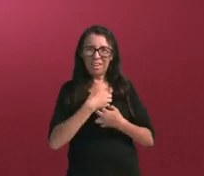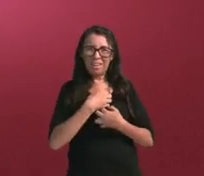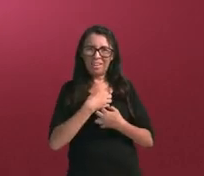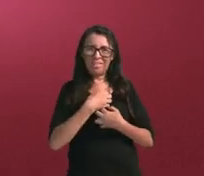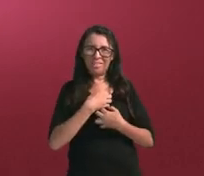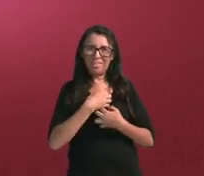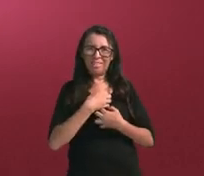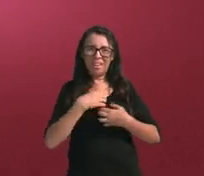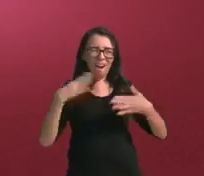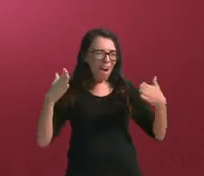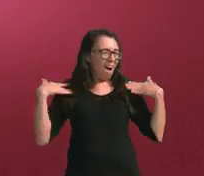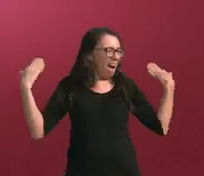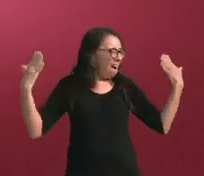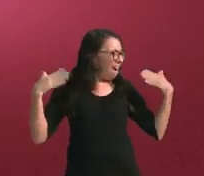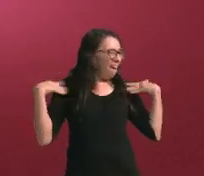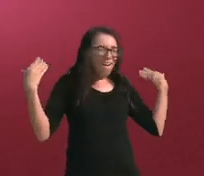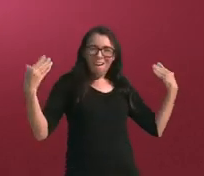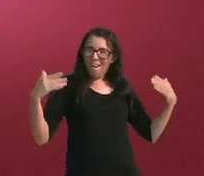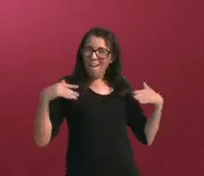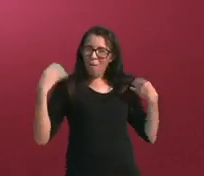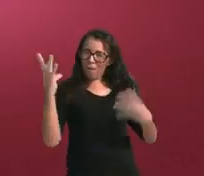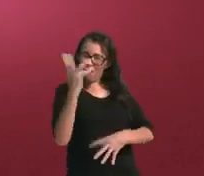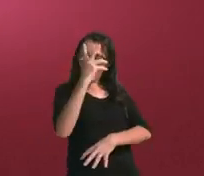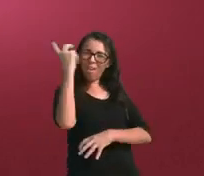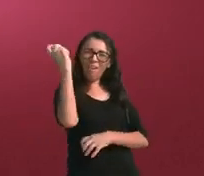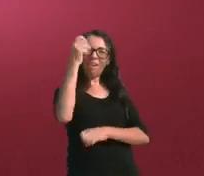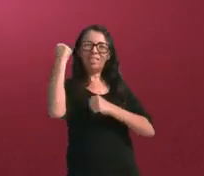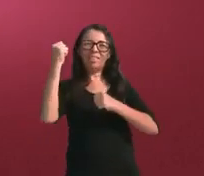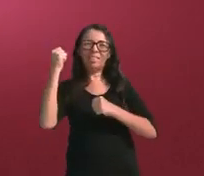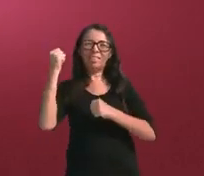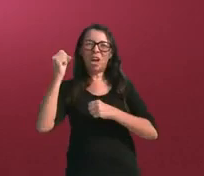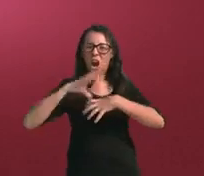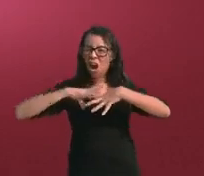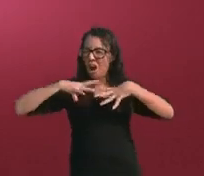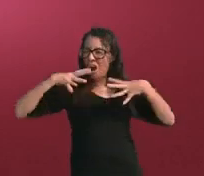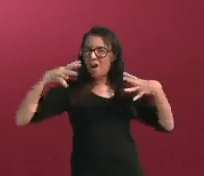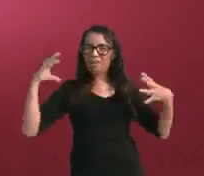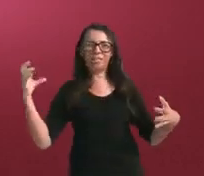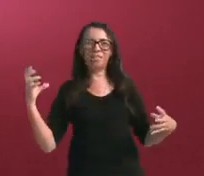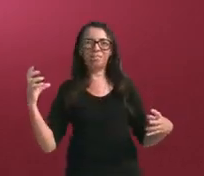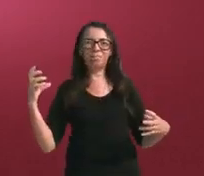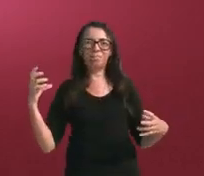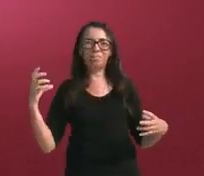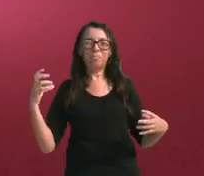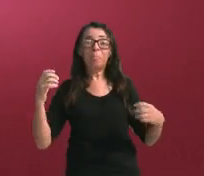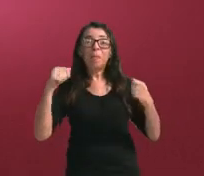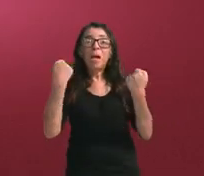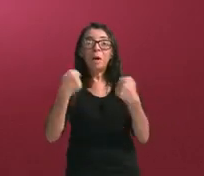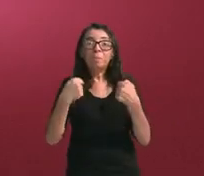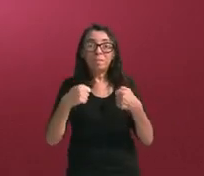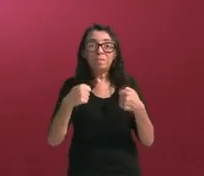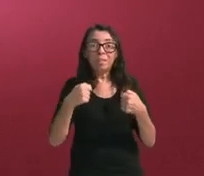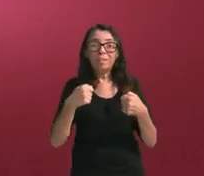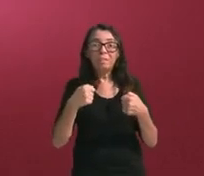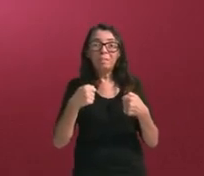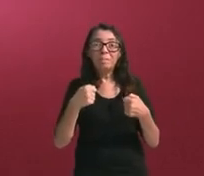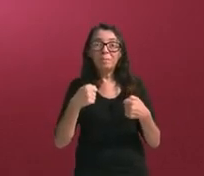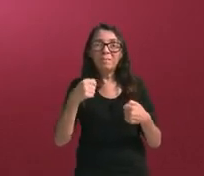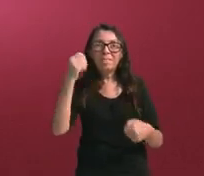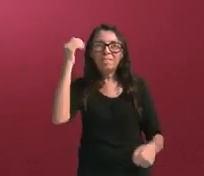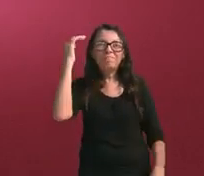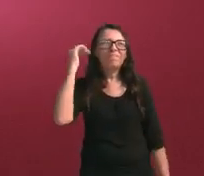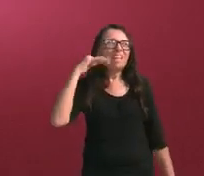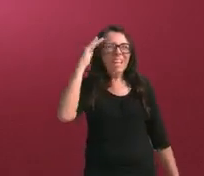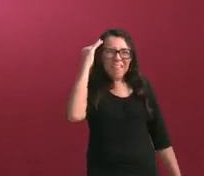chegamos, com a graça de Deus, essa lição um pouco longa, mas estamos chegando perto do horário aqui, das 9 horas. Vamos fazer